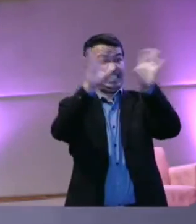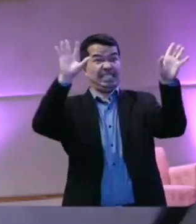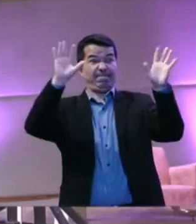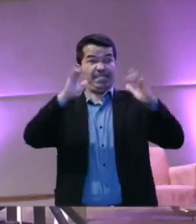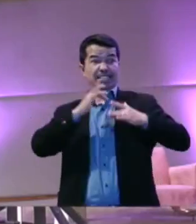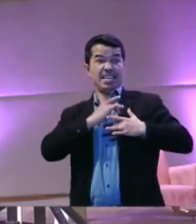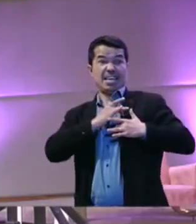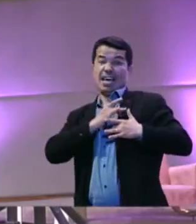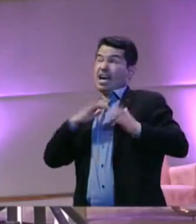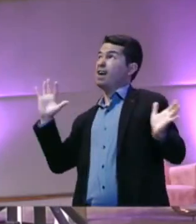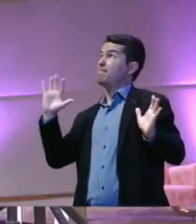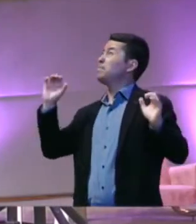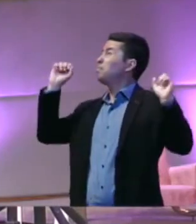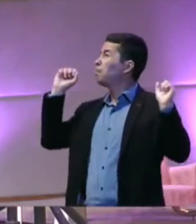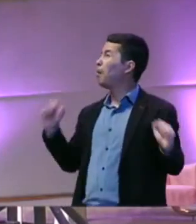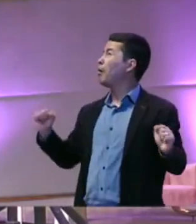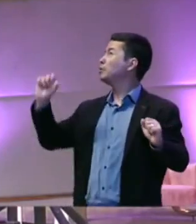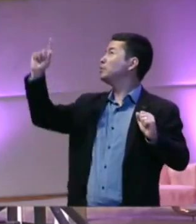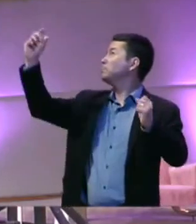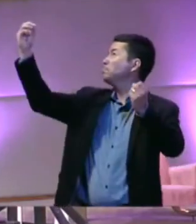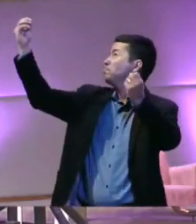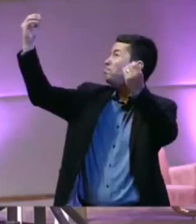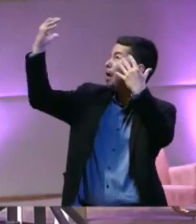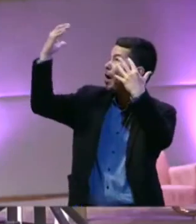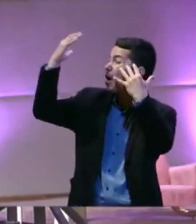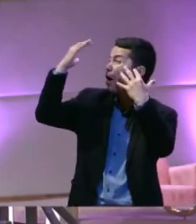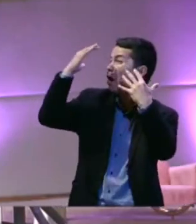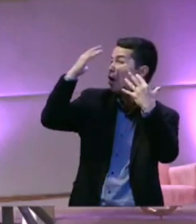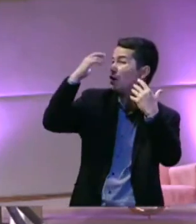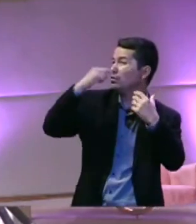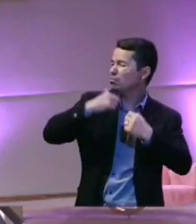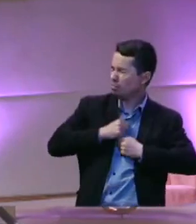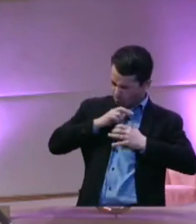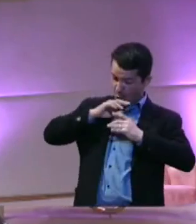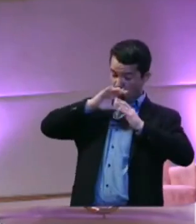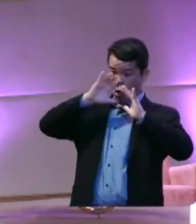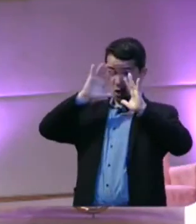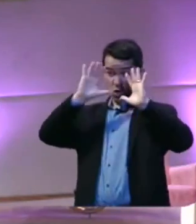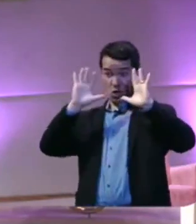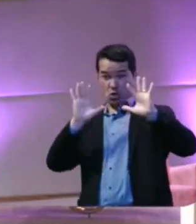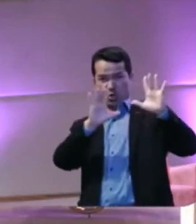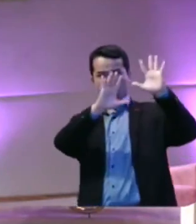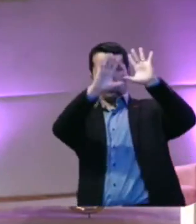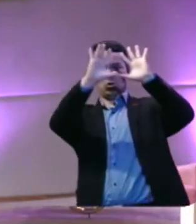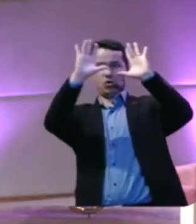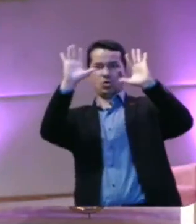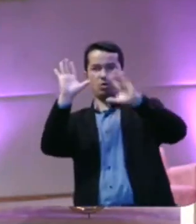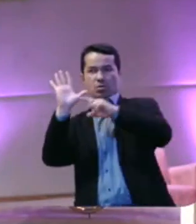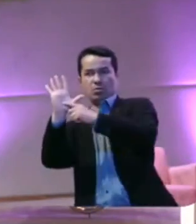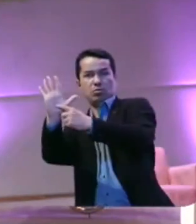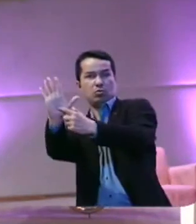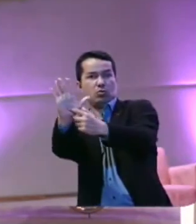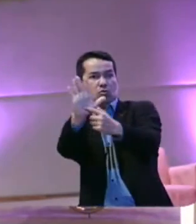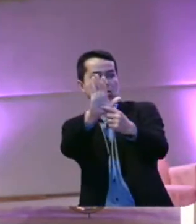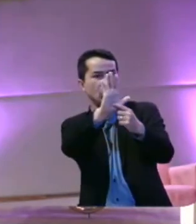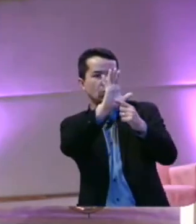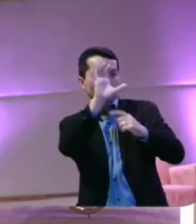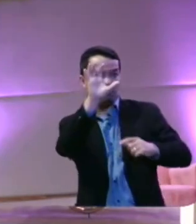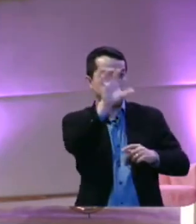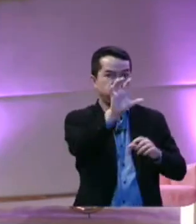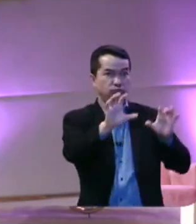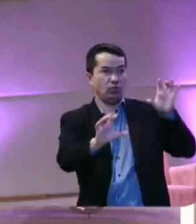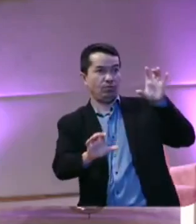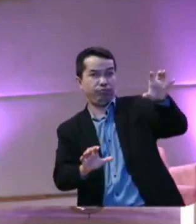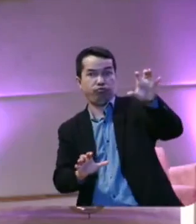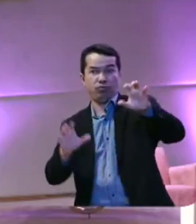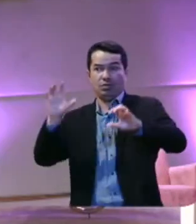glória do Senhor possa passar dentro de nós e chegar no outro que está precisando. Como isso é bonito,